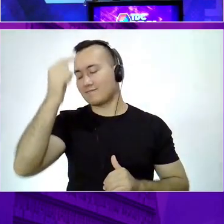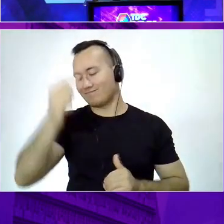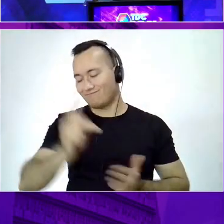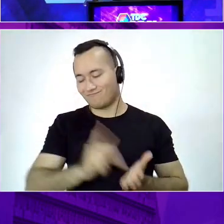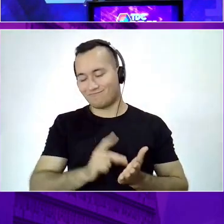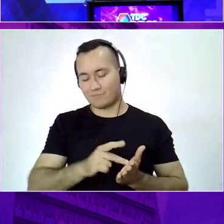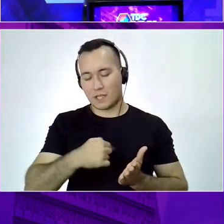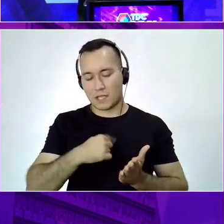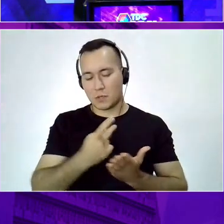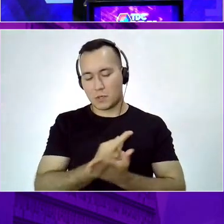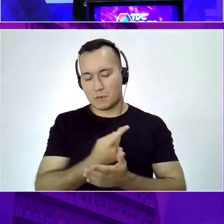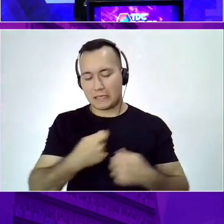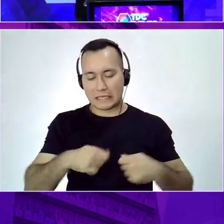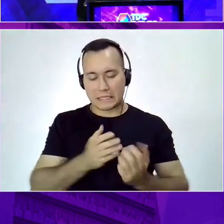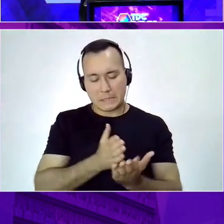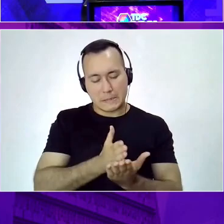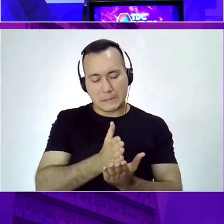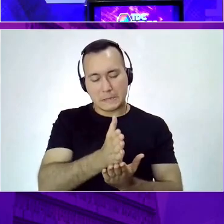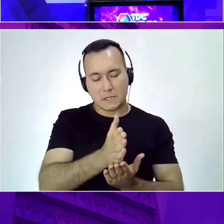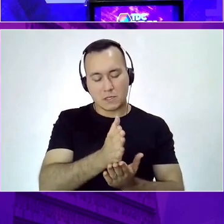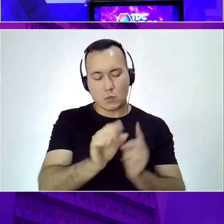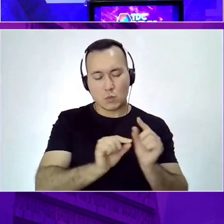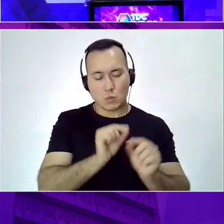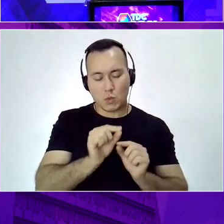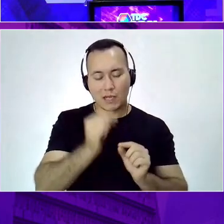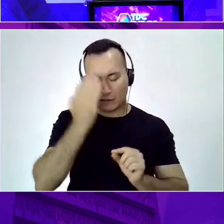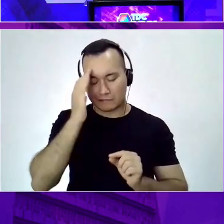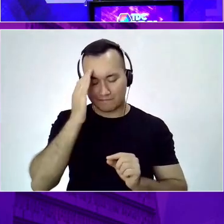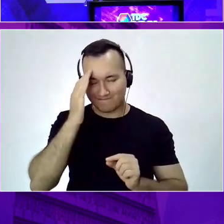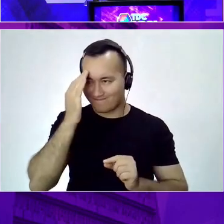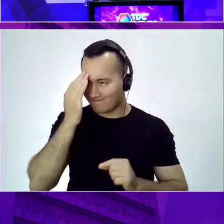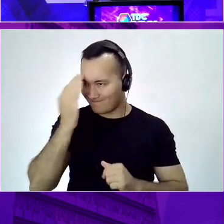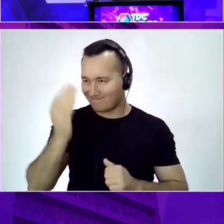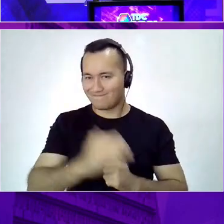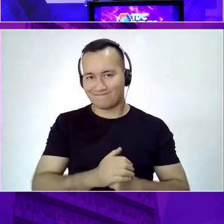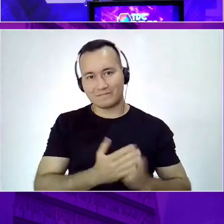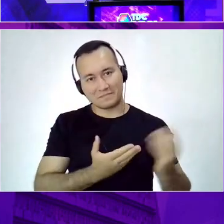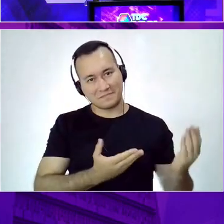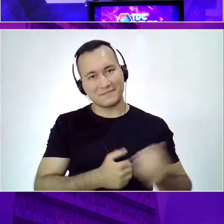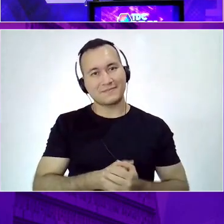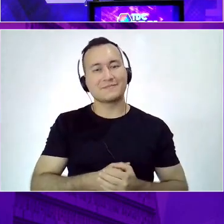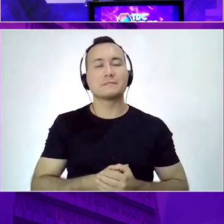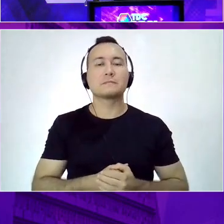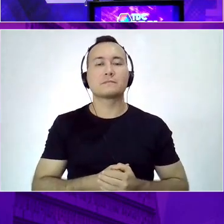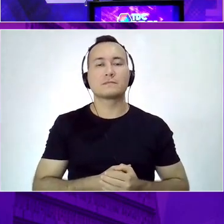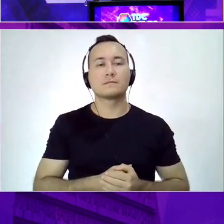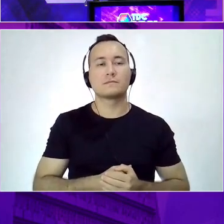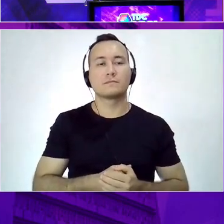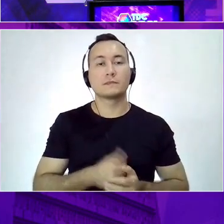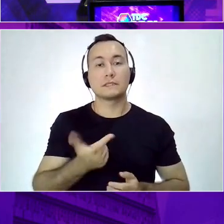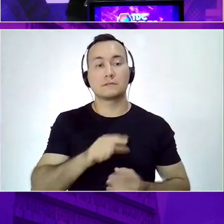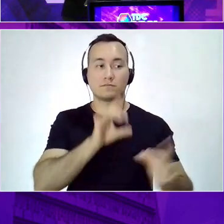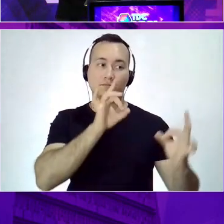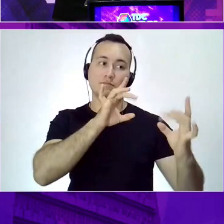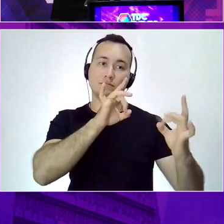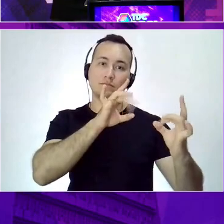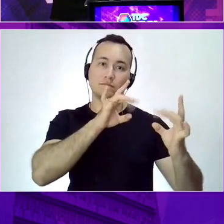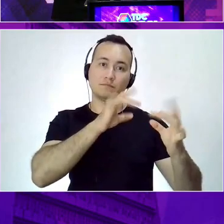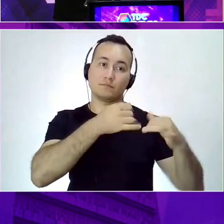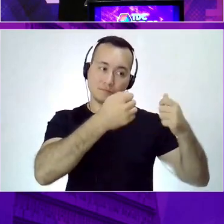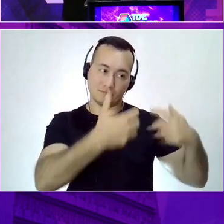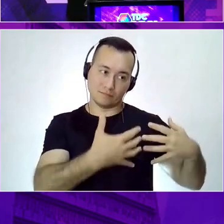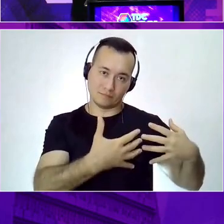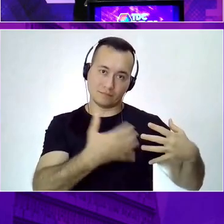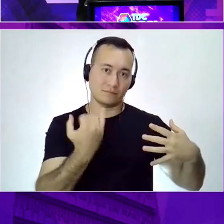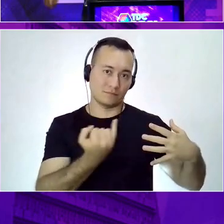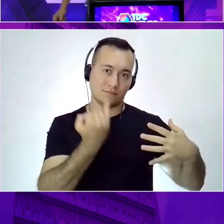Feedback, né, é importante, né, sempre você dá feedback, porque eu também trabalhei em algumas empresas, tive gerentes que